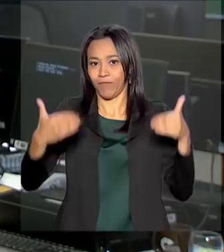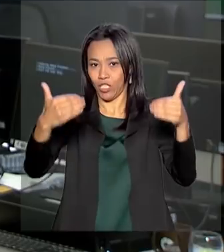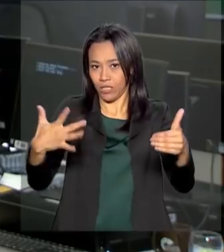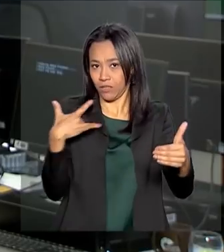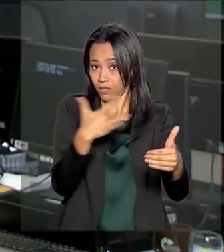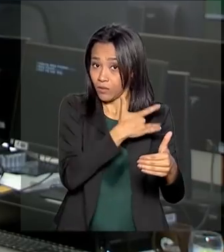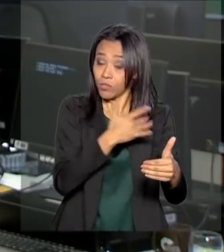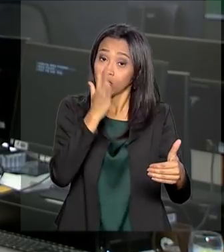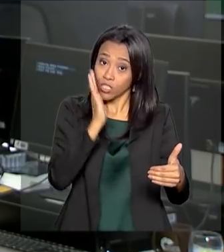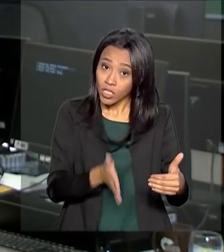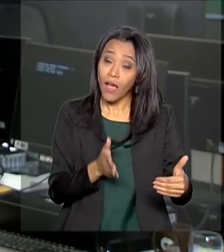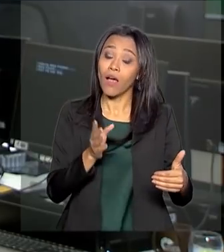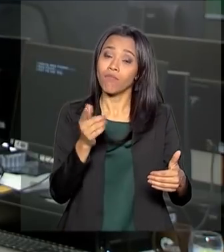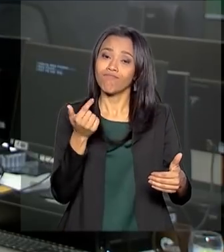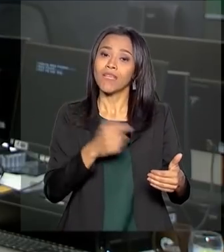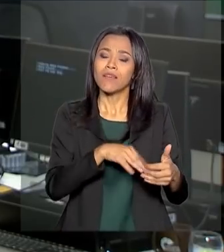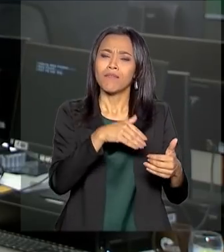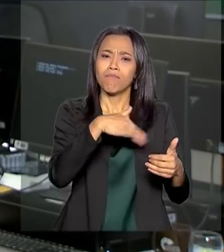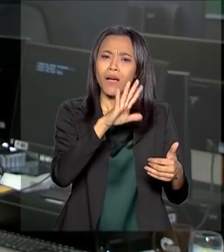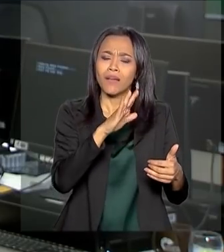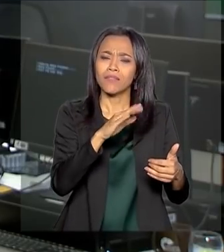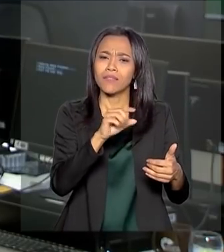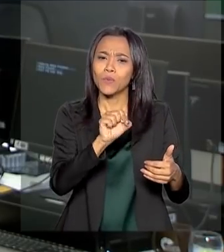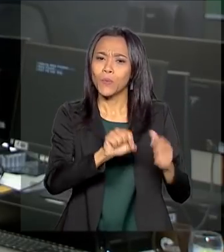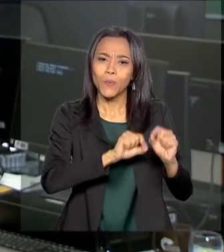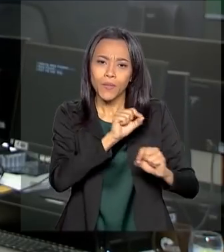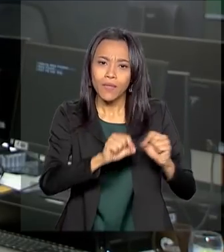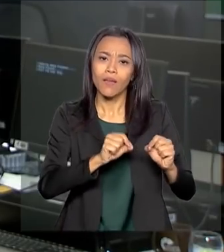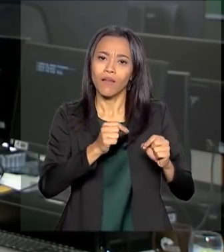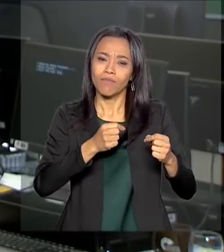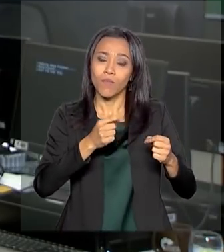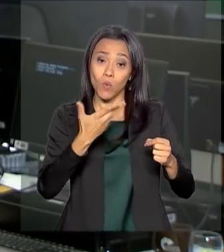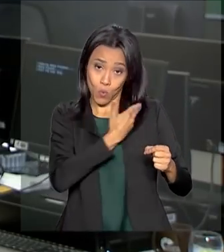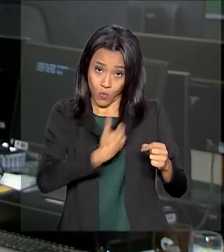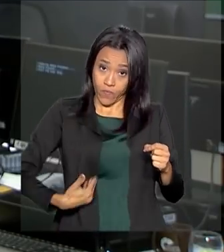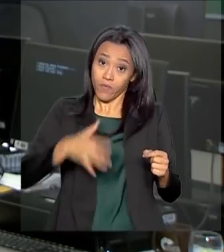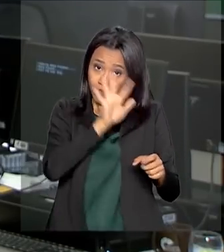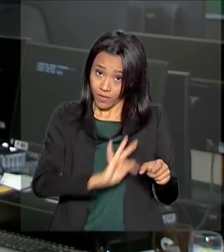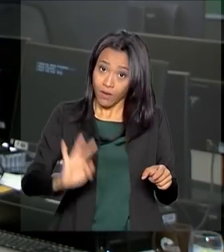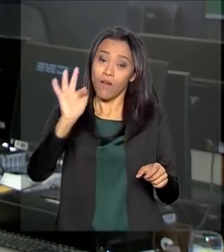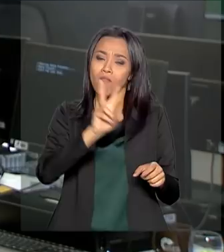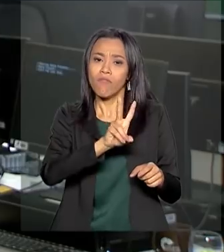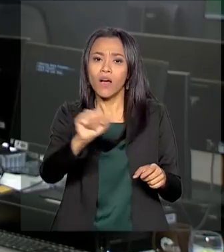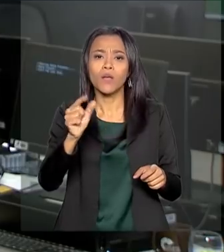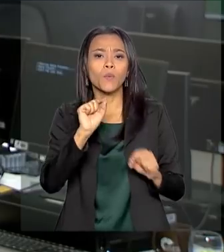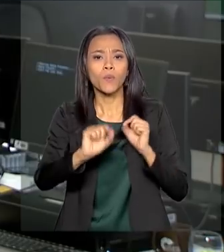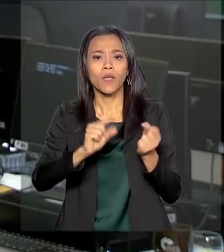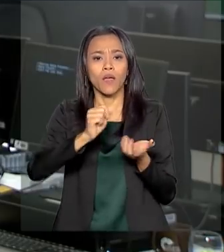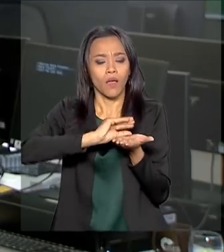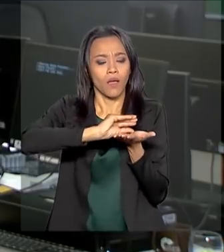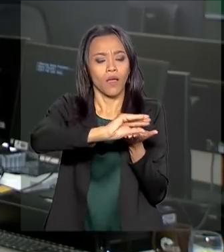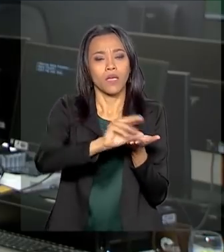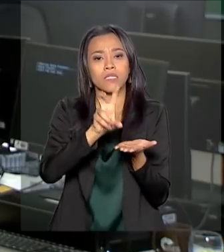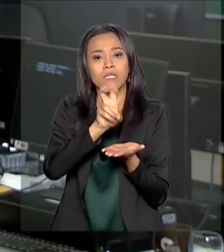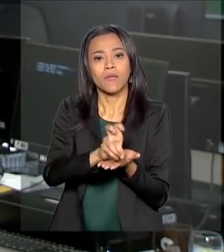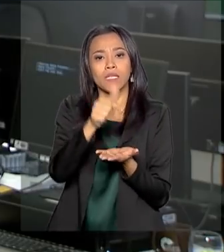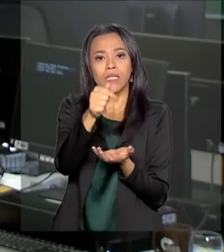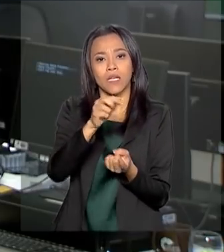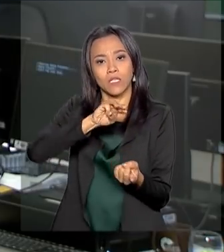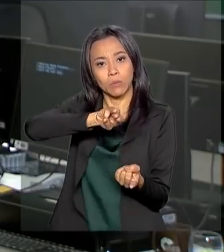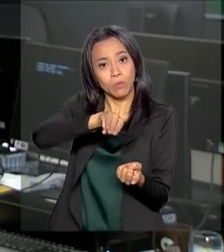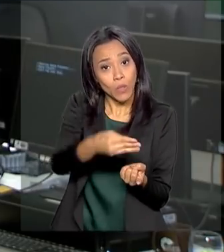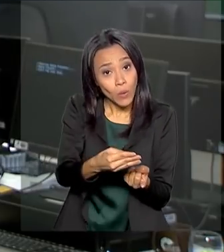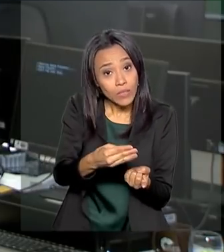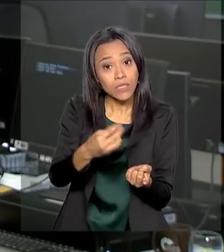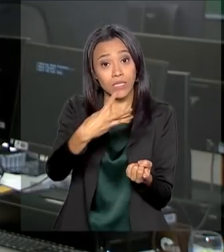já foram contempladas com a ampliação do atendimento e o governo federal irá repassar cerca de 57 milhões e